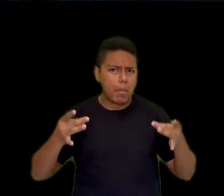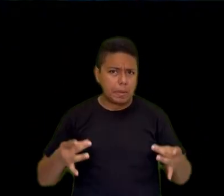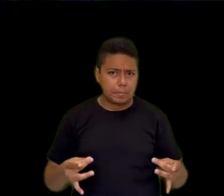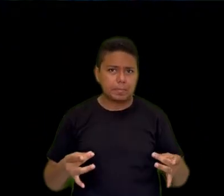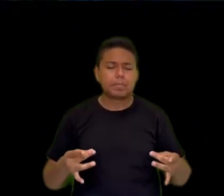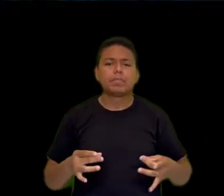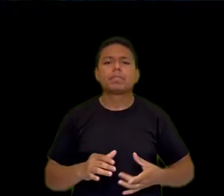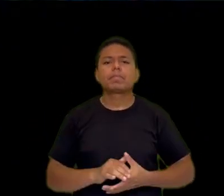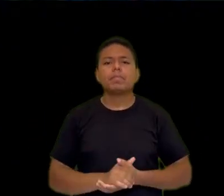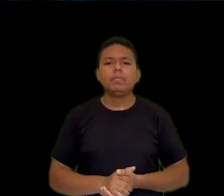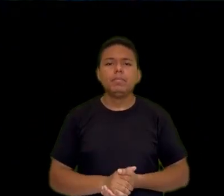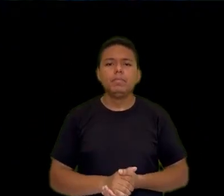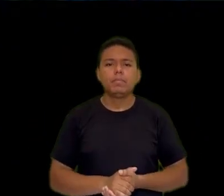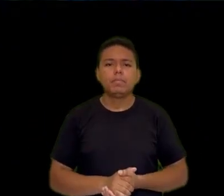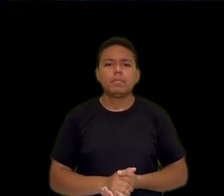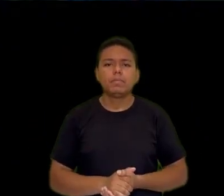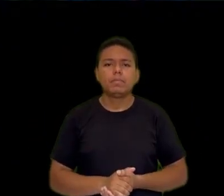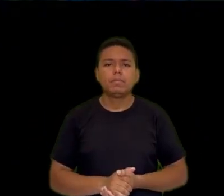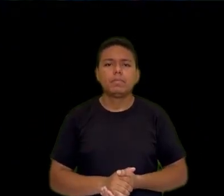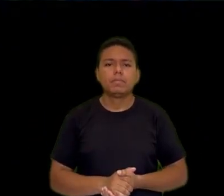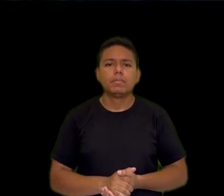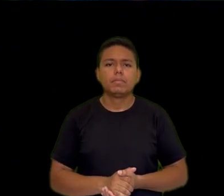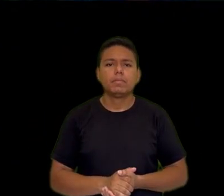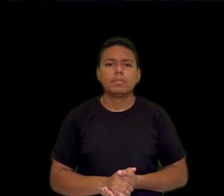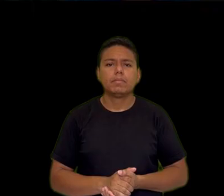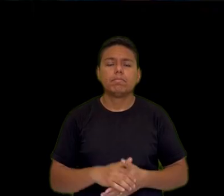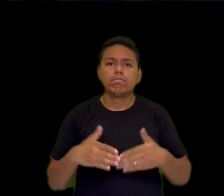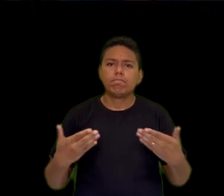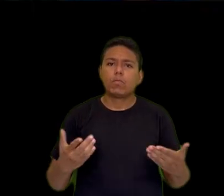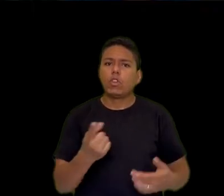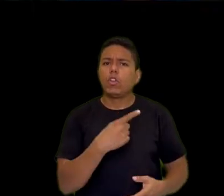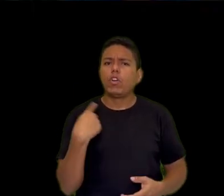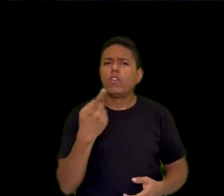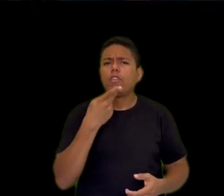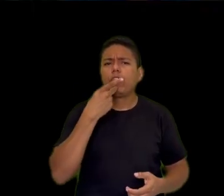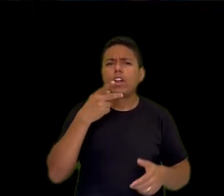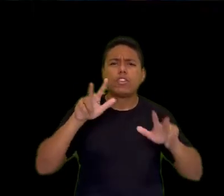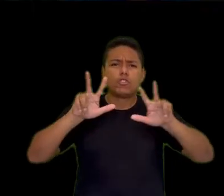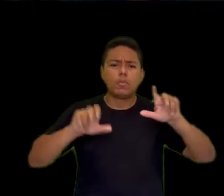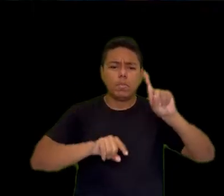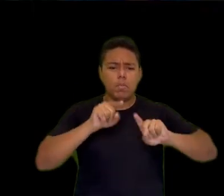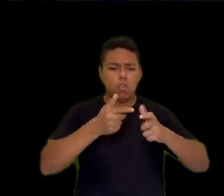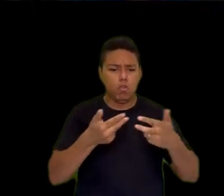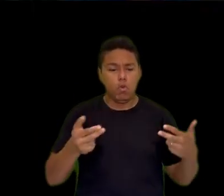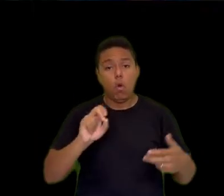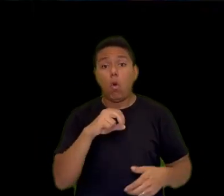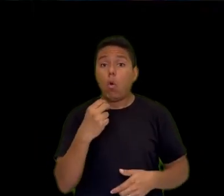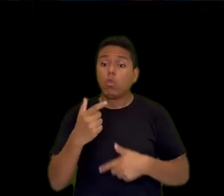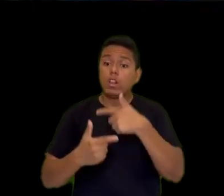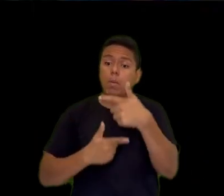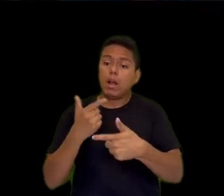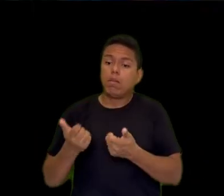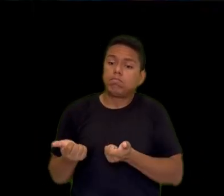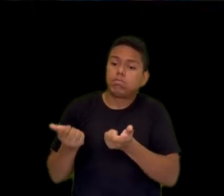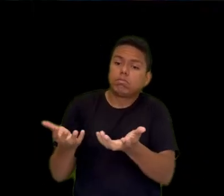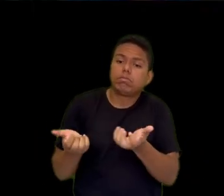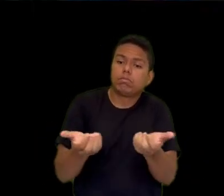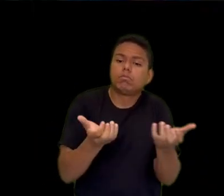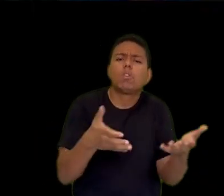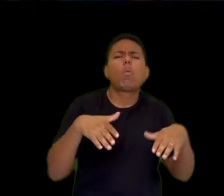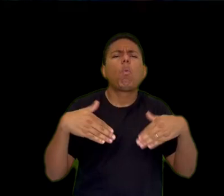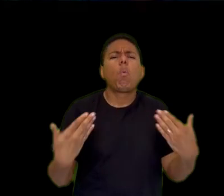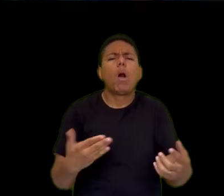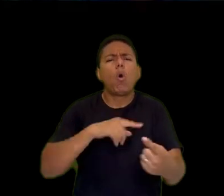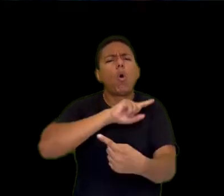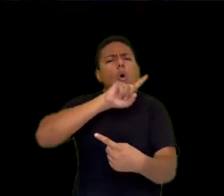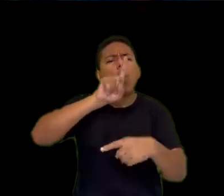E quando a gente fala de produtos e serviços, de quais objetos e áreas que nós estamos falando? Então, o que é o objeto